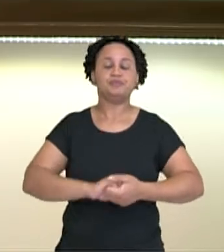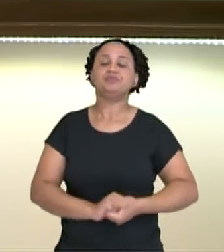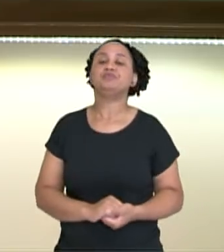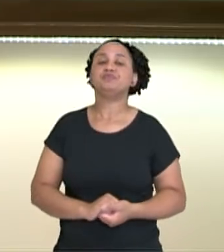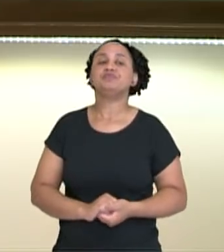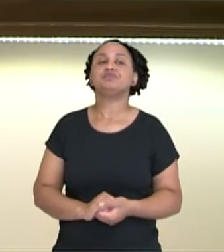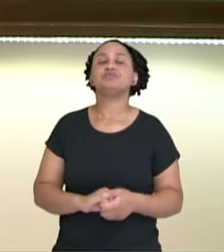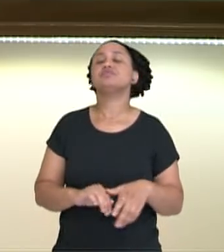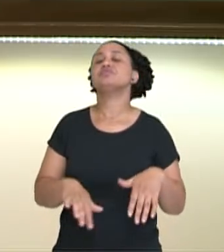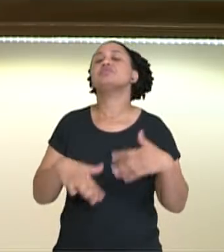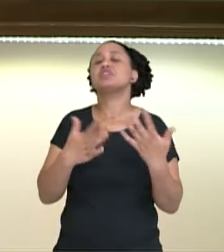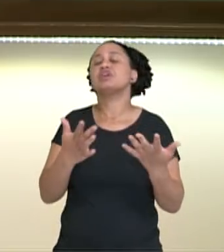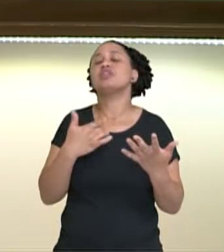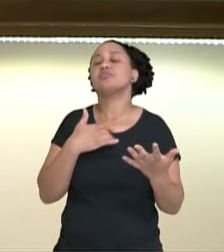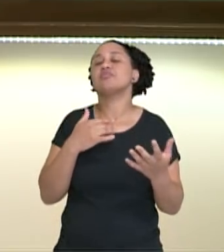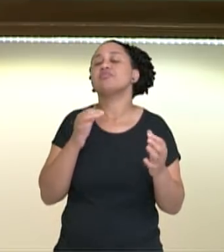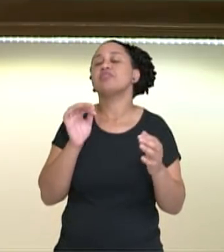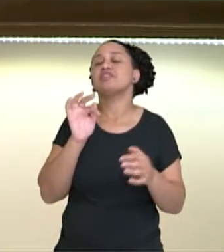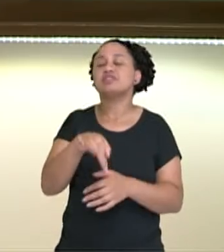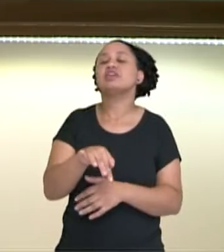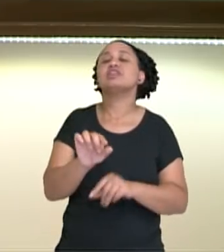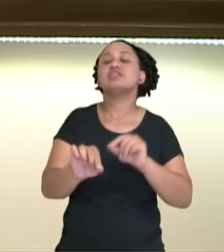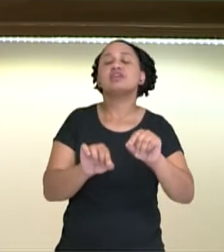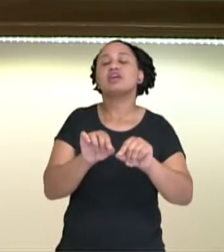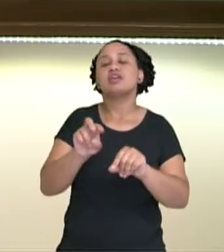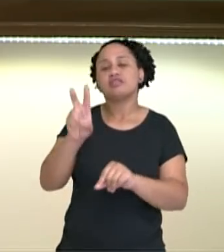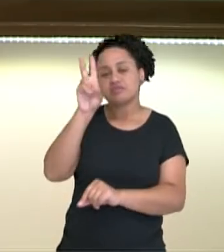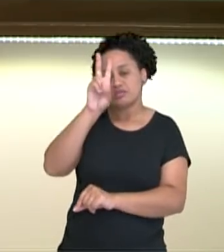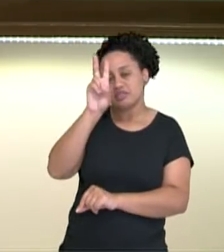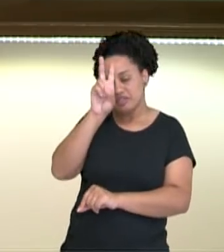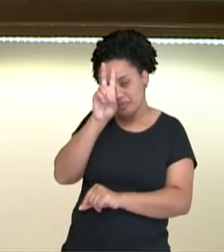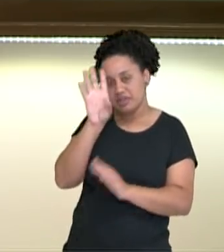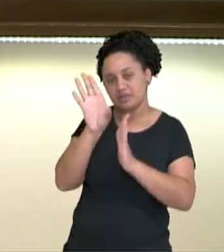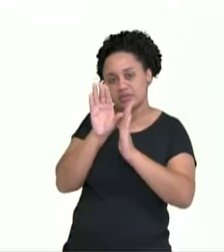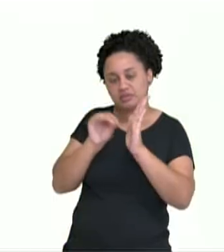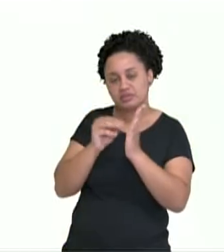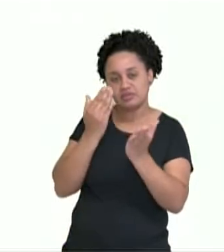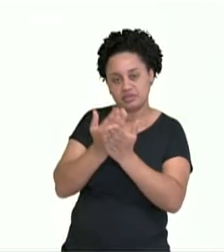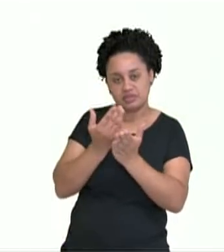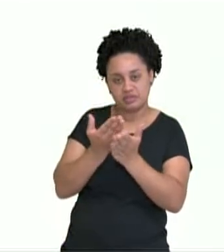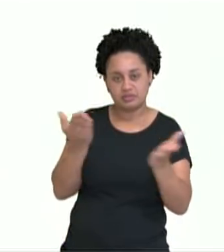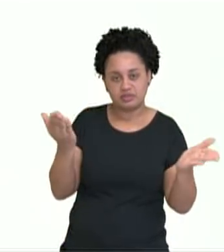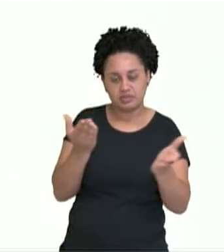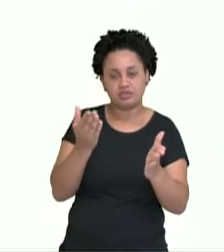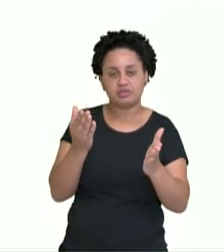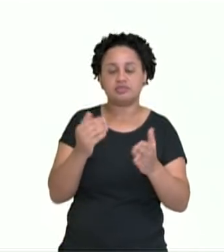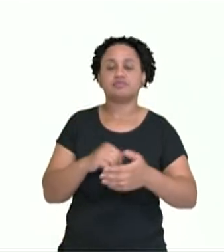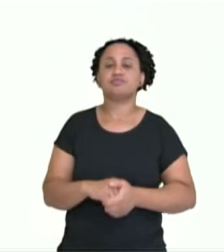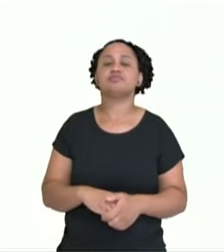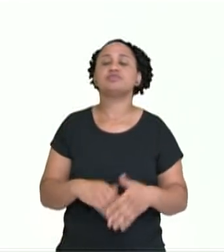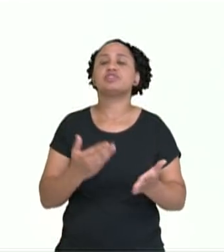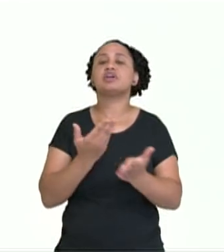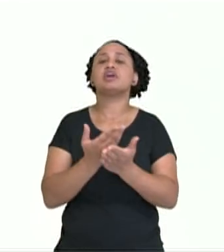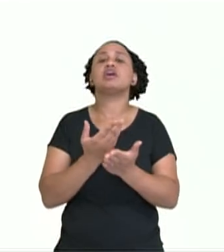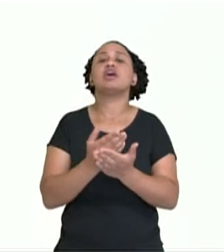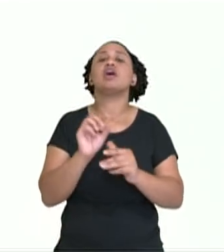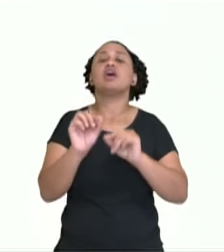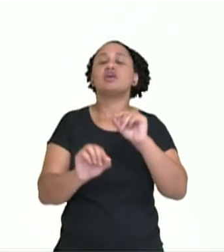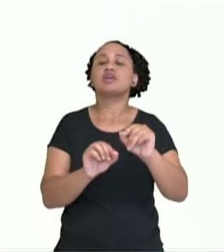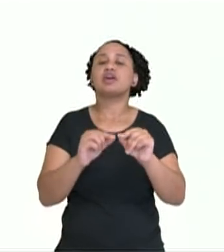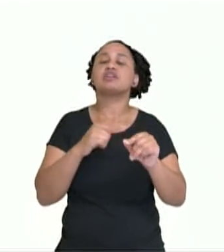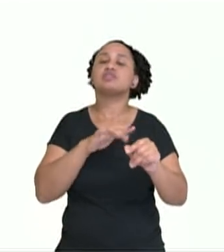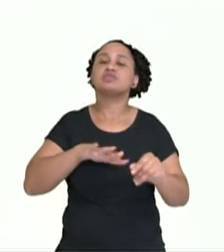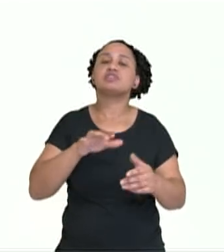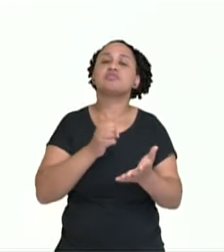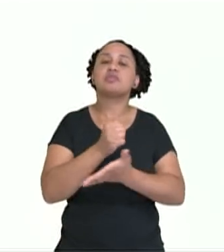lá então, pessoal. Só para finalizar, vamos retomar então o que vimos na aula de hoje. Esta aula abordou as noções